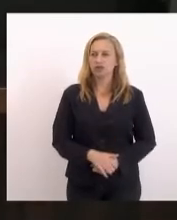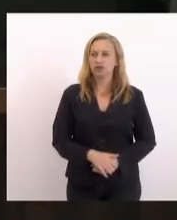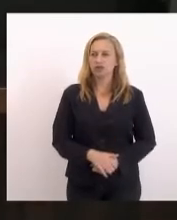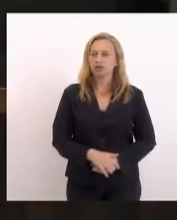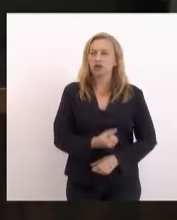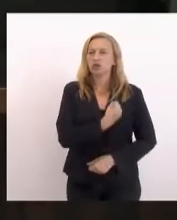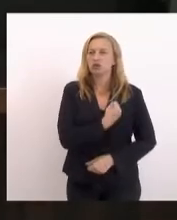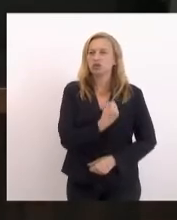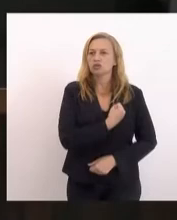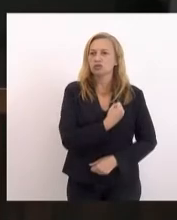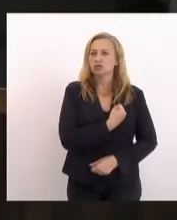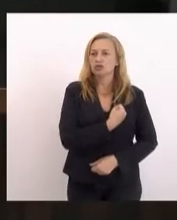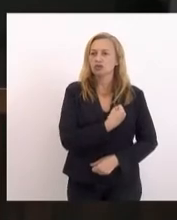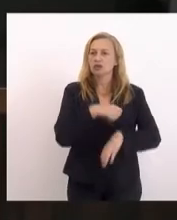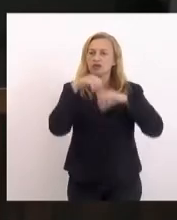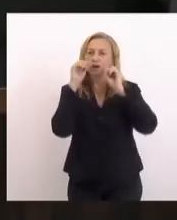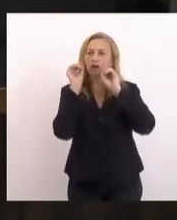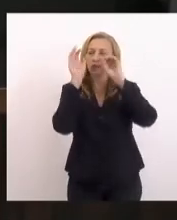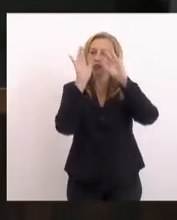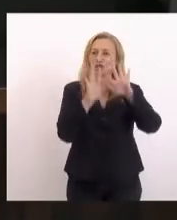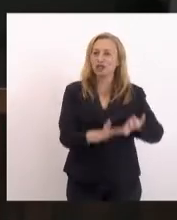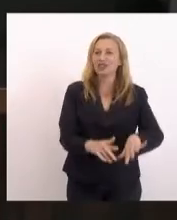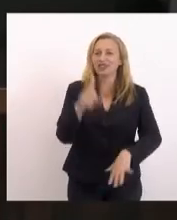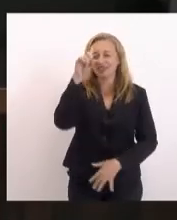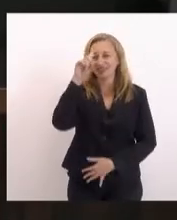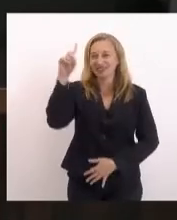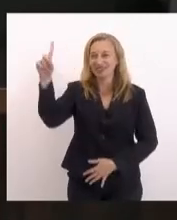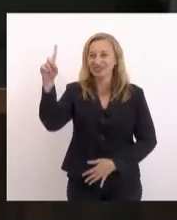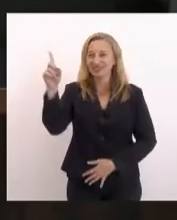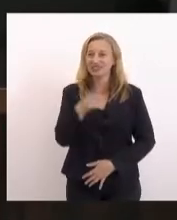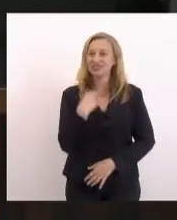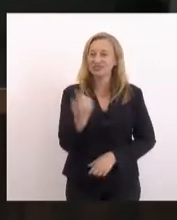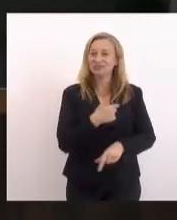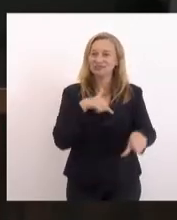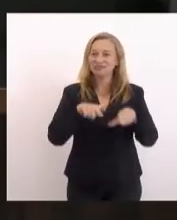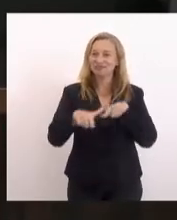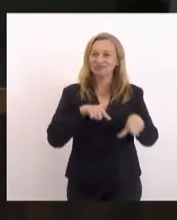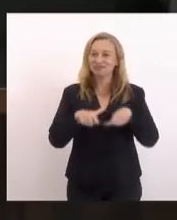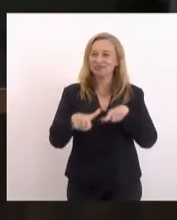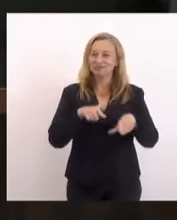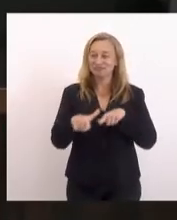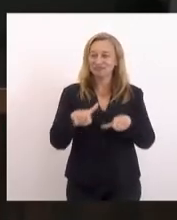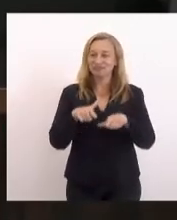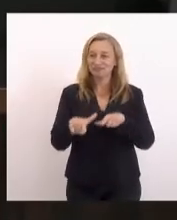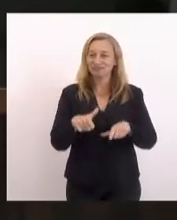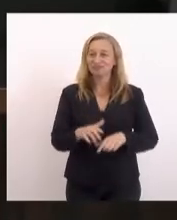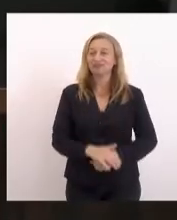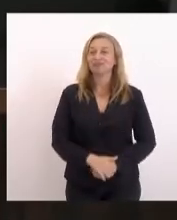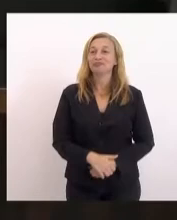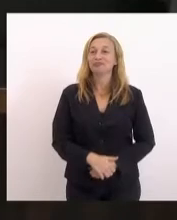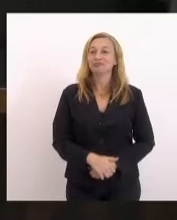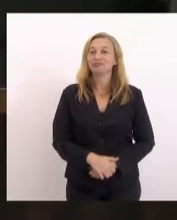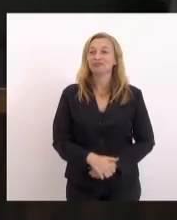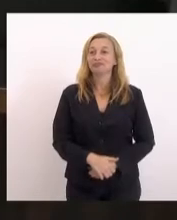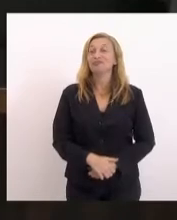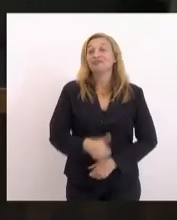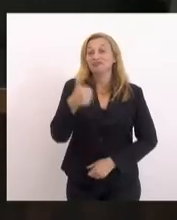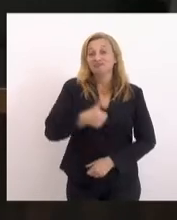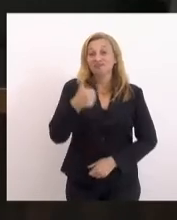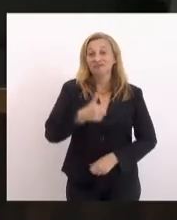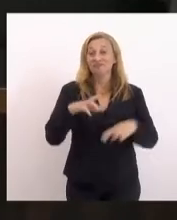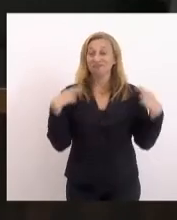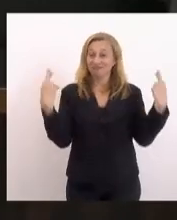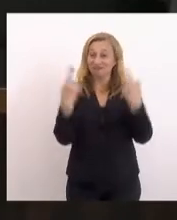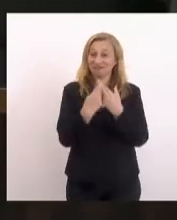Havendo número legal e sob a proteção de Deus, iniciamos os nossos trabalhos. Está aberta a sessão. Por ser a primeira sessão,